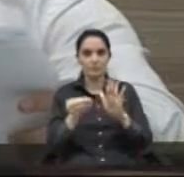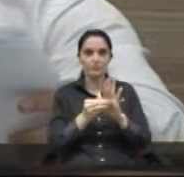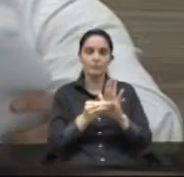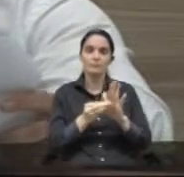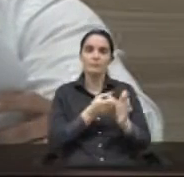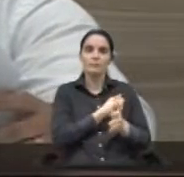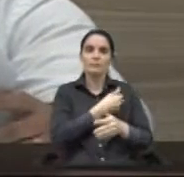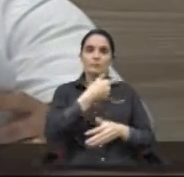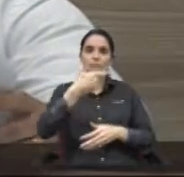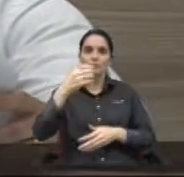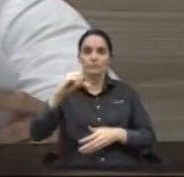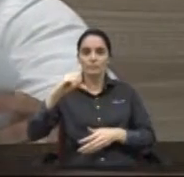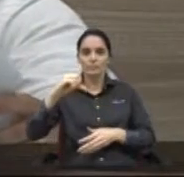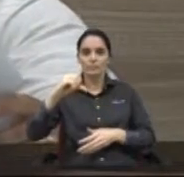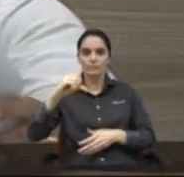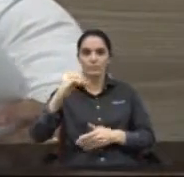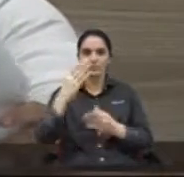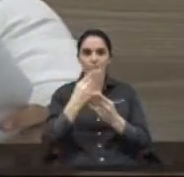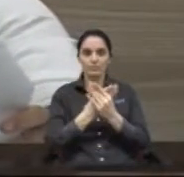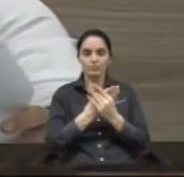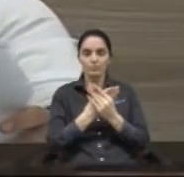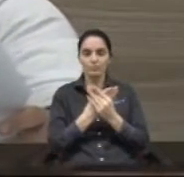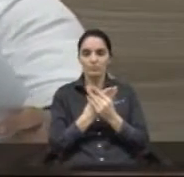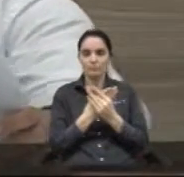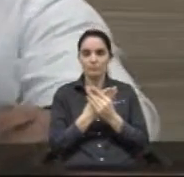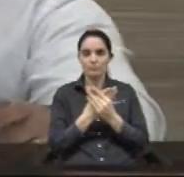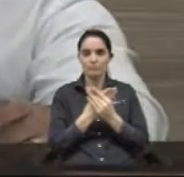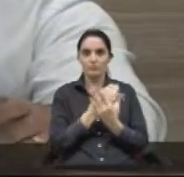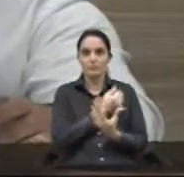número 29, protocolado sob o número